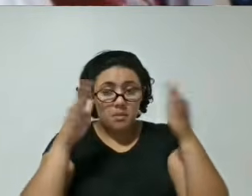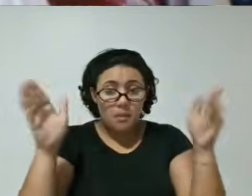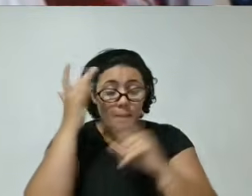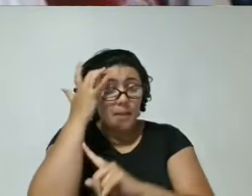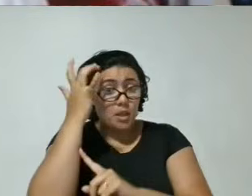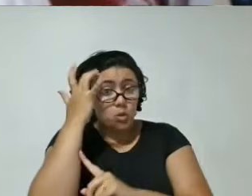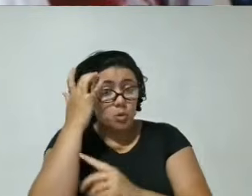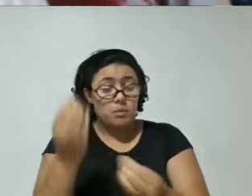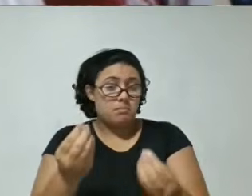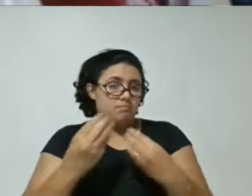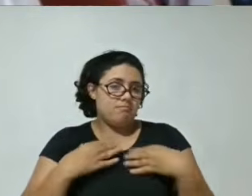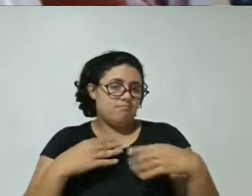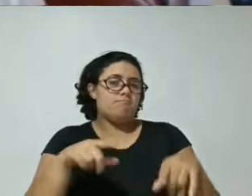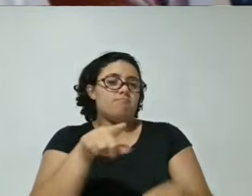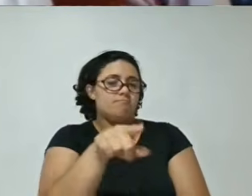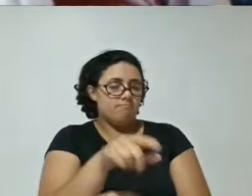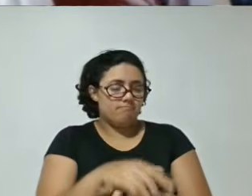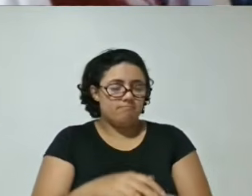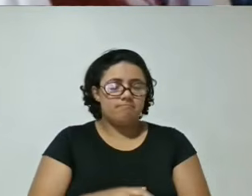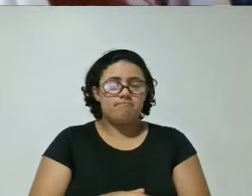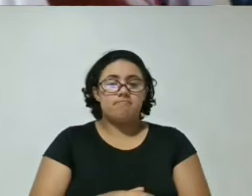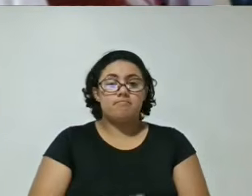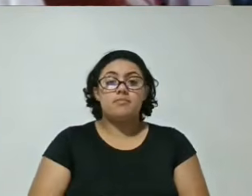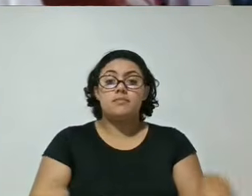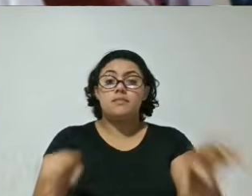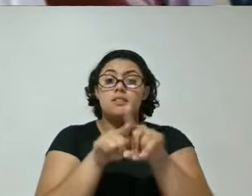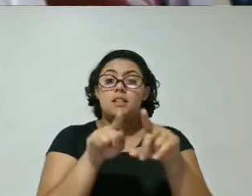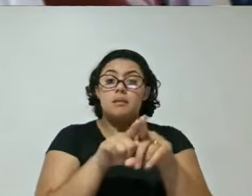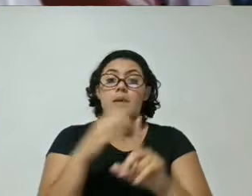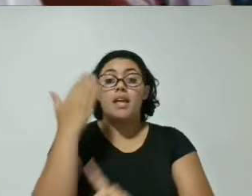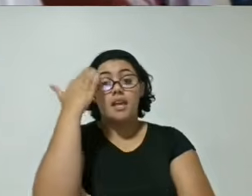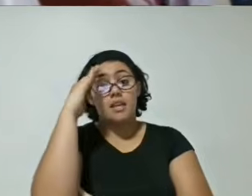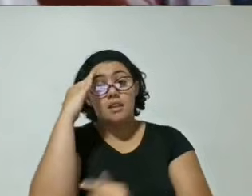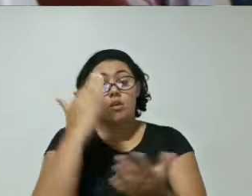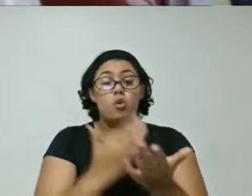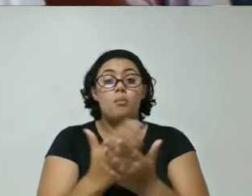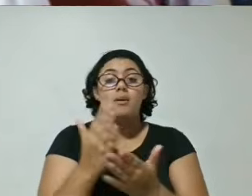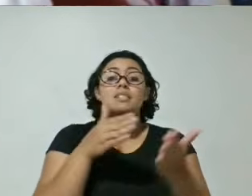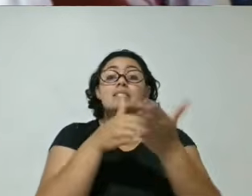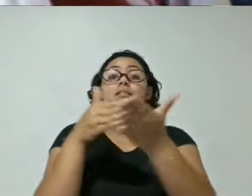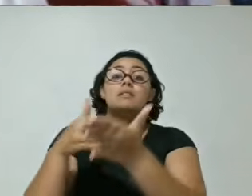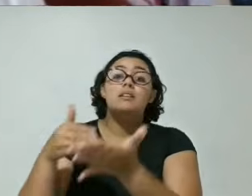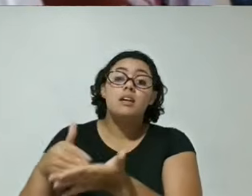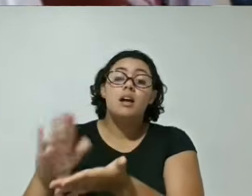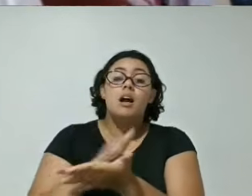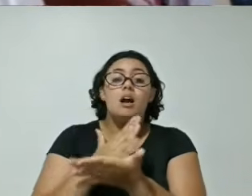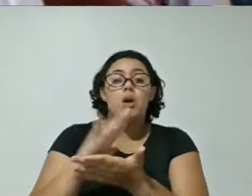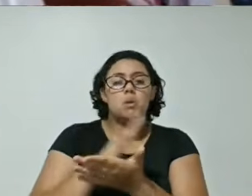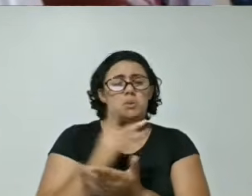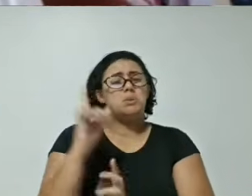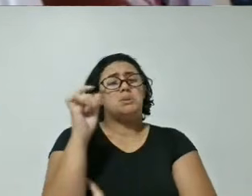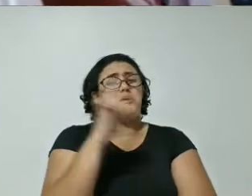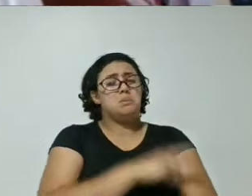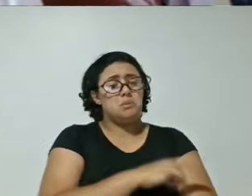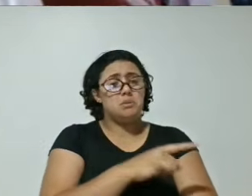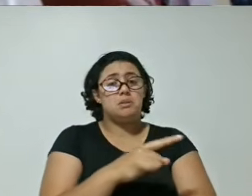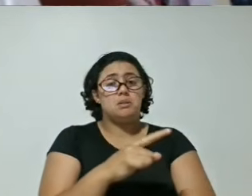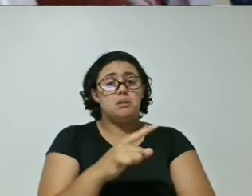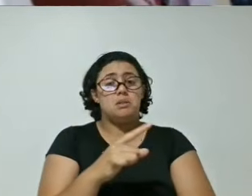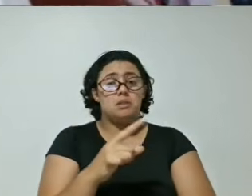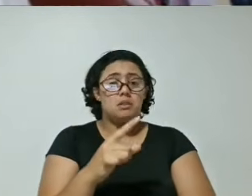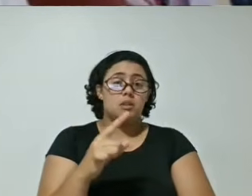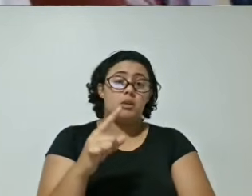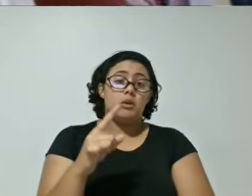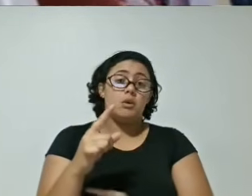também, digamos assim, né? E até passa a entender também algumas limitações e burocracias que a máquina pública tem,